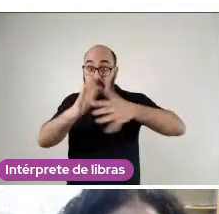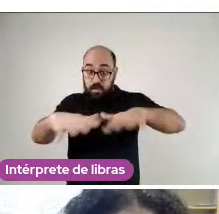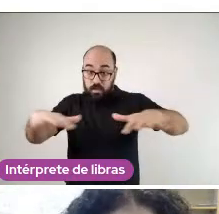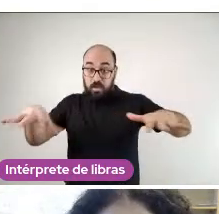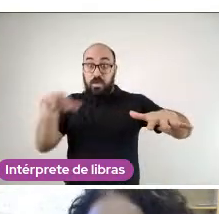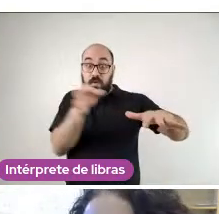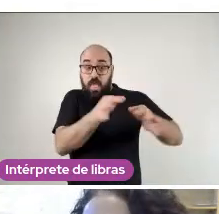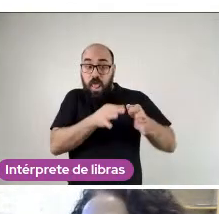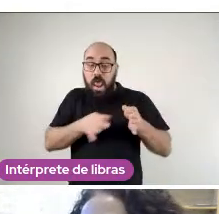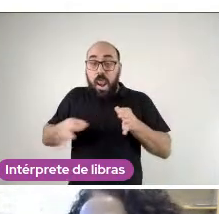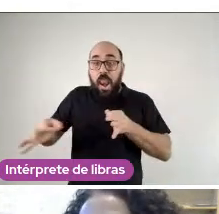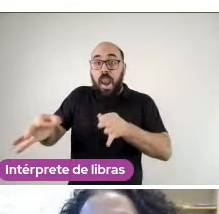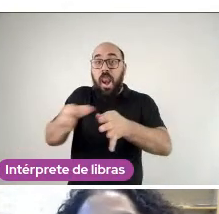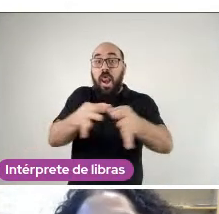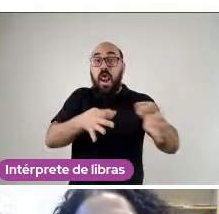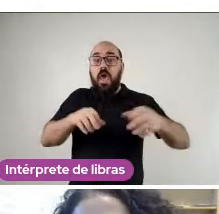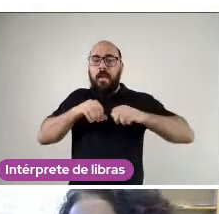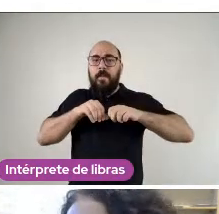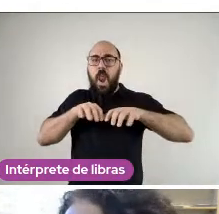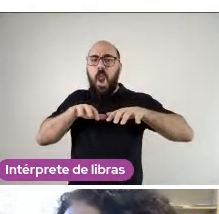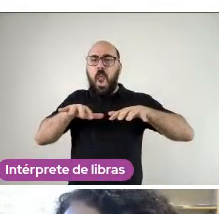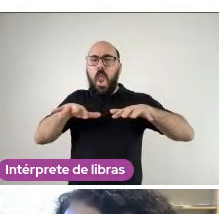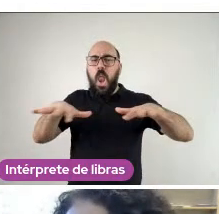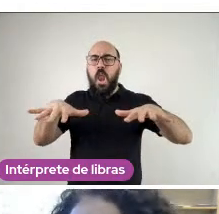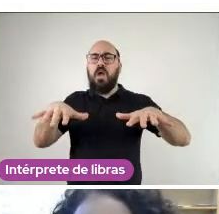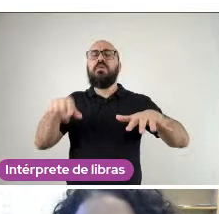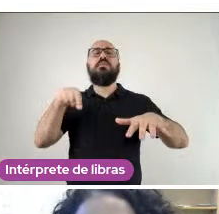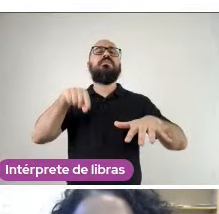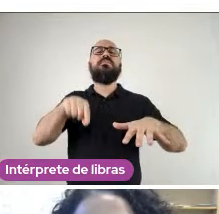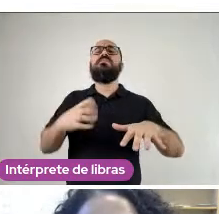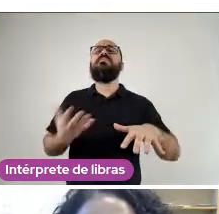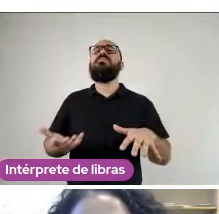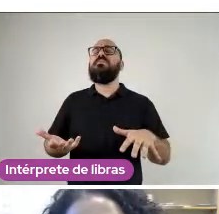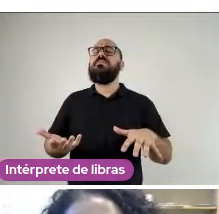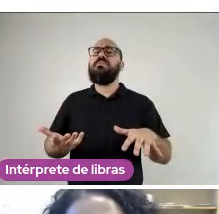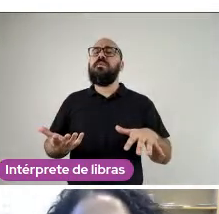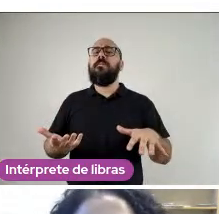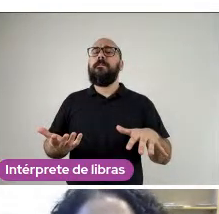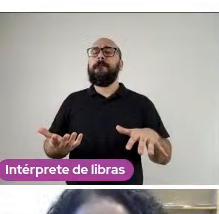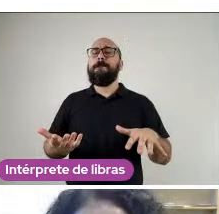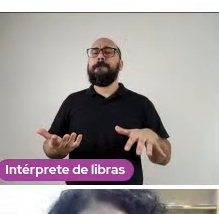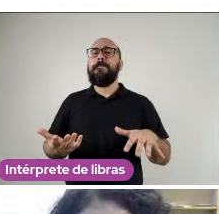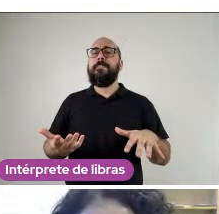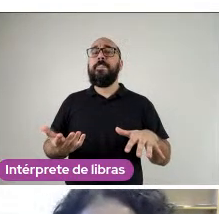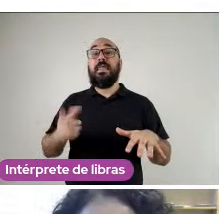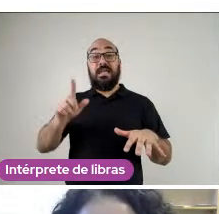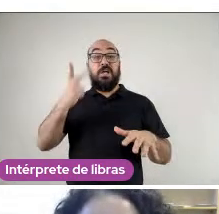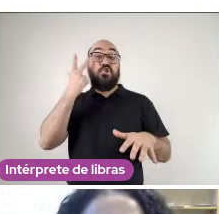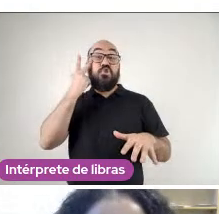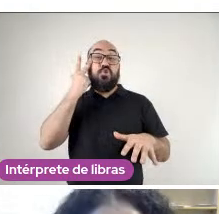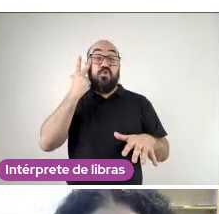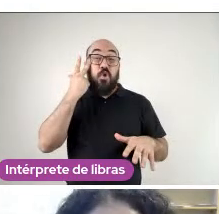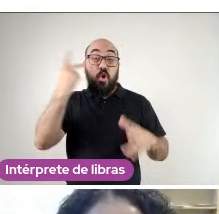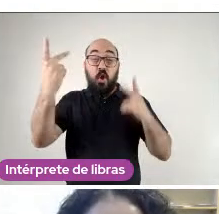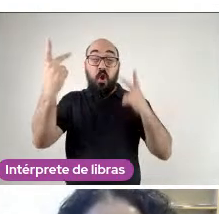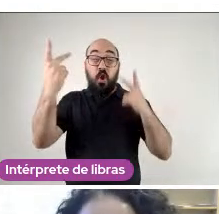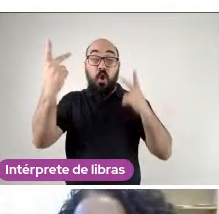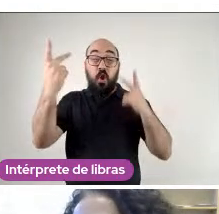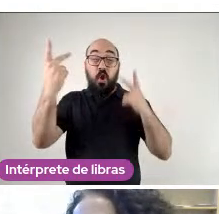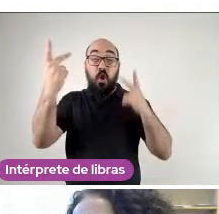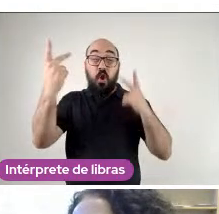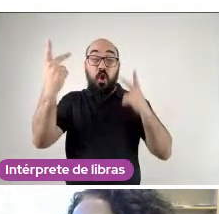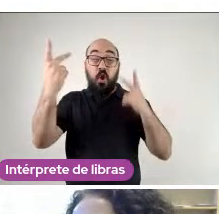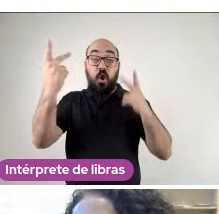ou daquela macroalga em relação ao nível dela normal no ambiente,